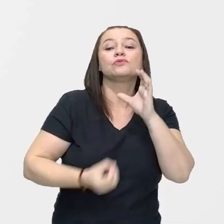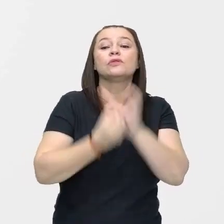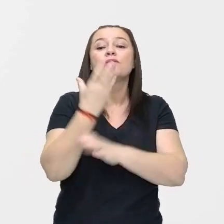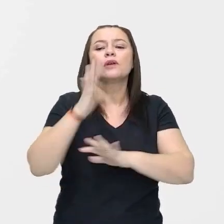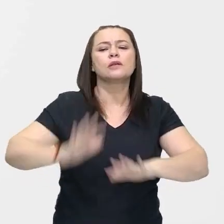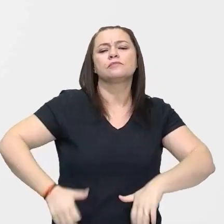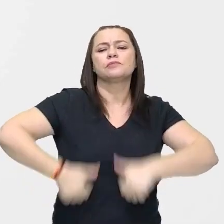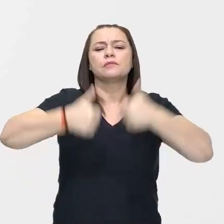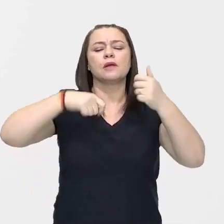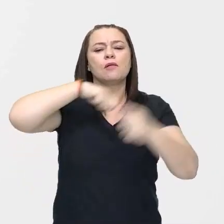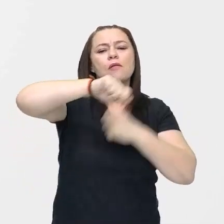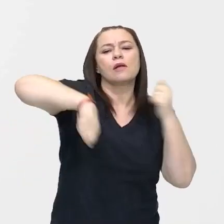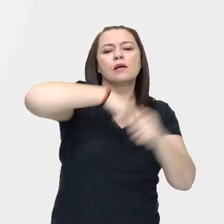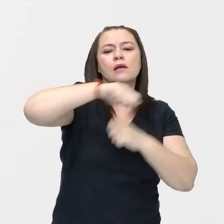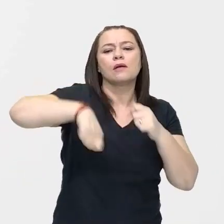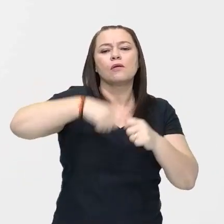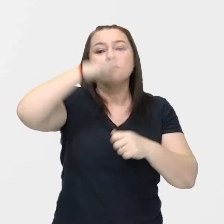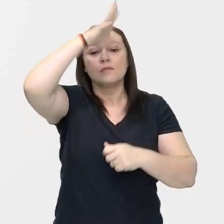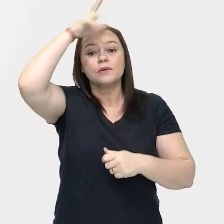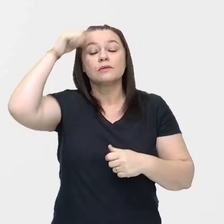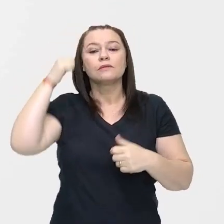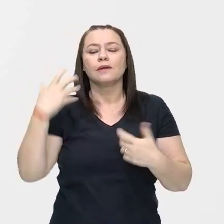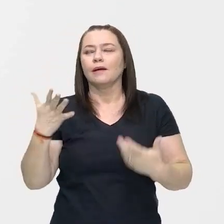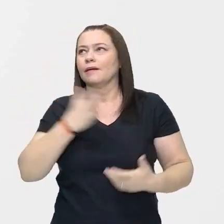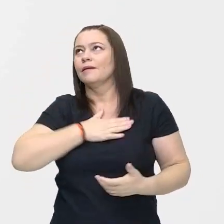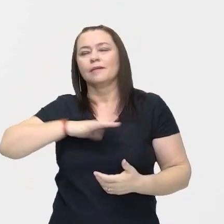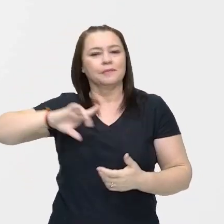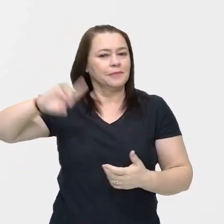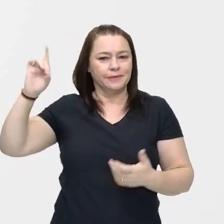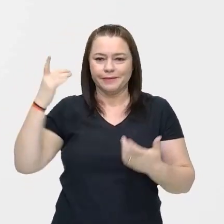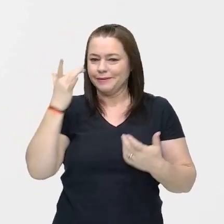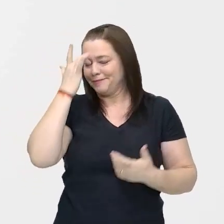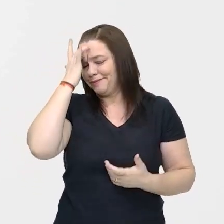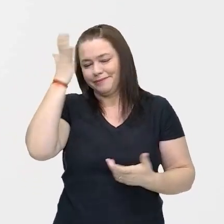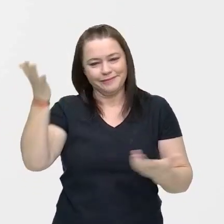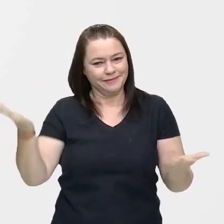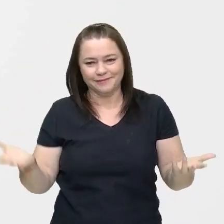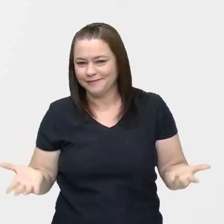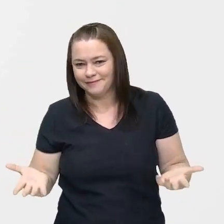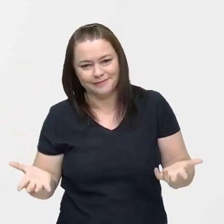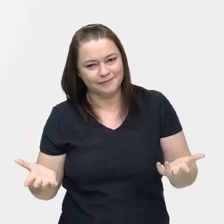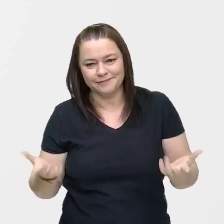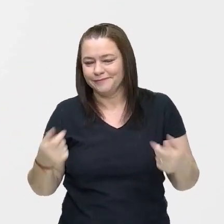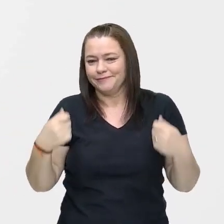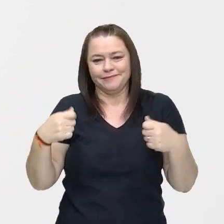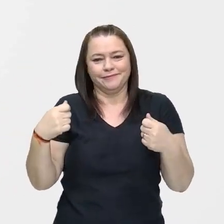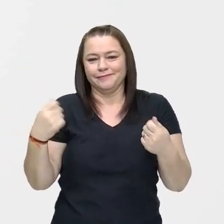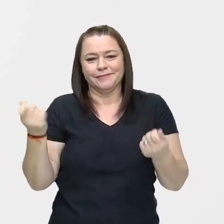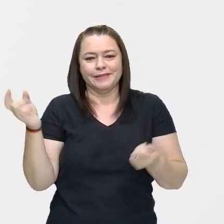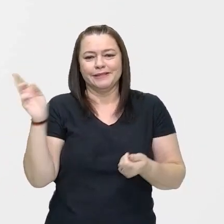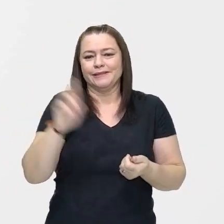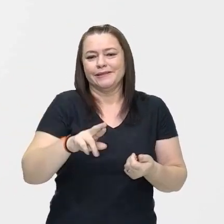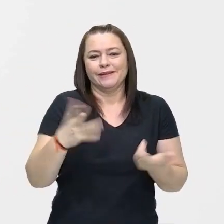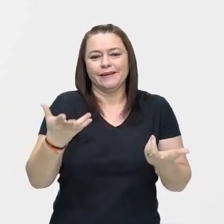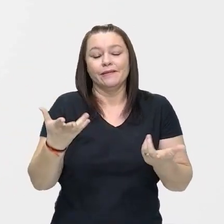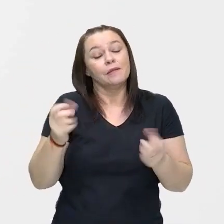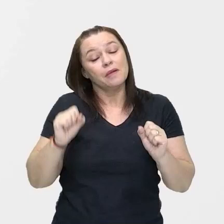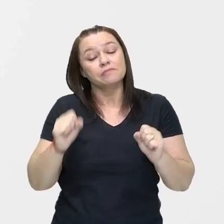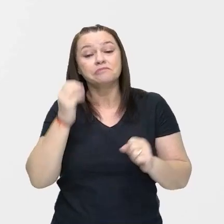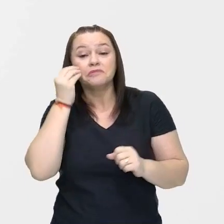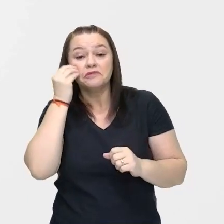melhorar a economia do estado do Amazonas? Meu Deus, essa está fácil demais. Precisava nem de alternativa, mas vamos ler aqui,